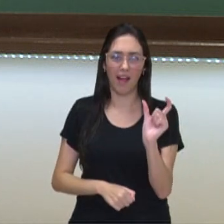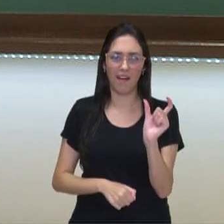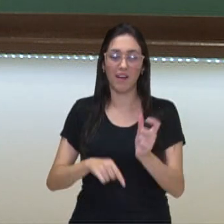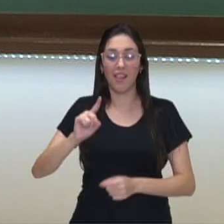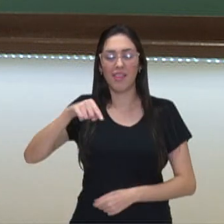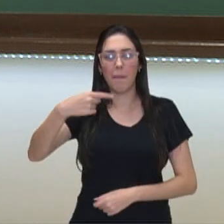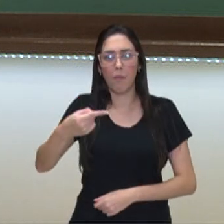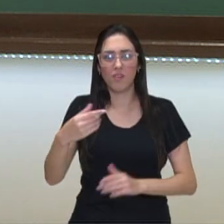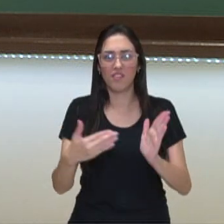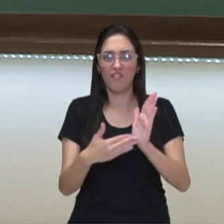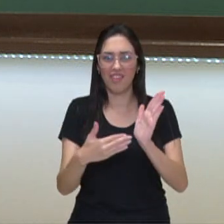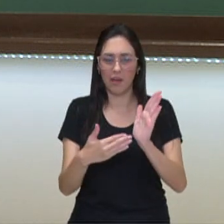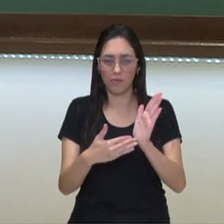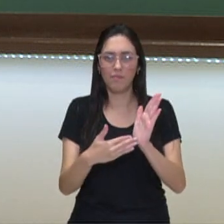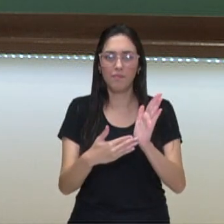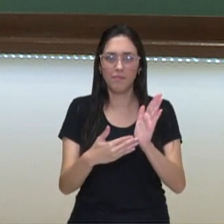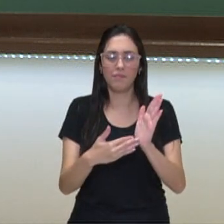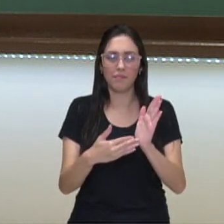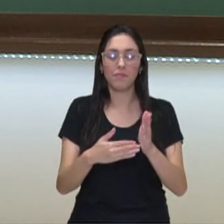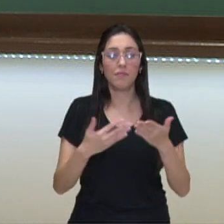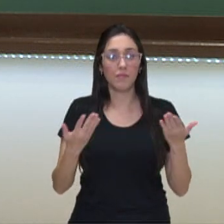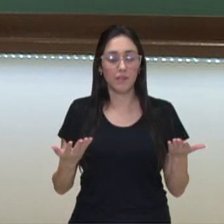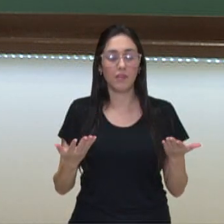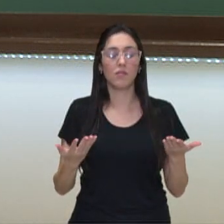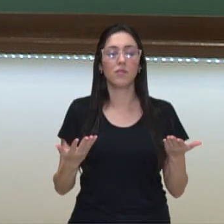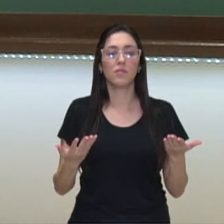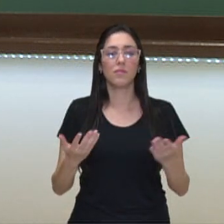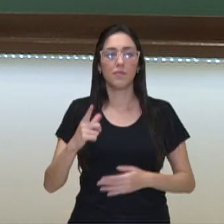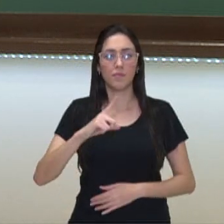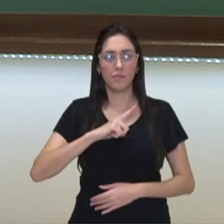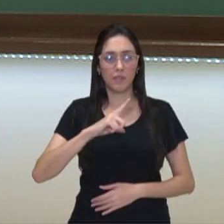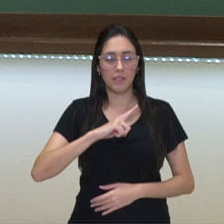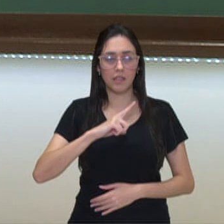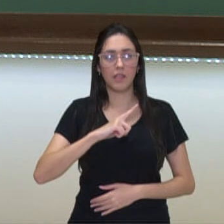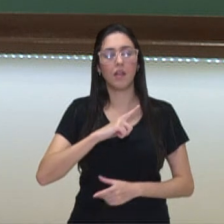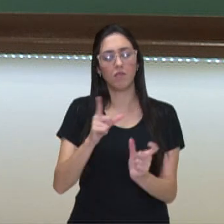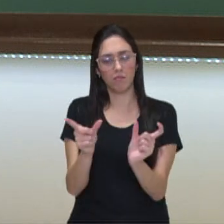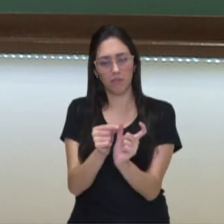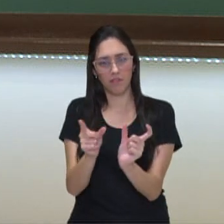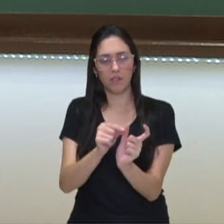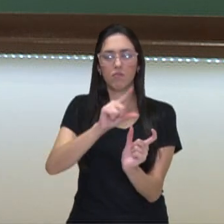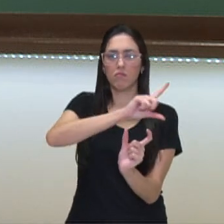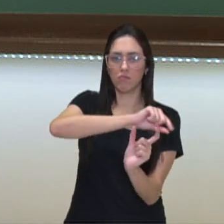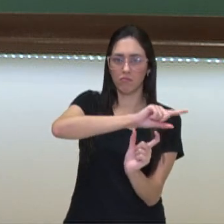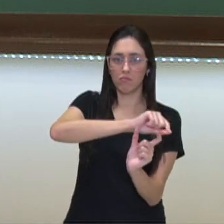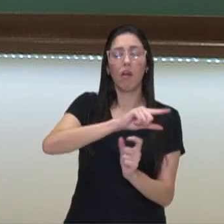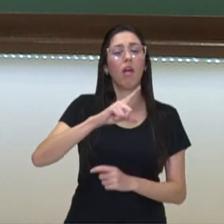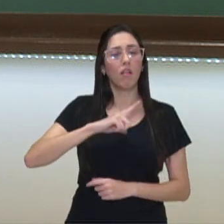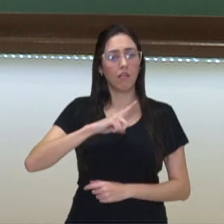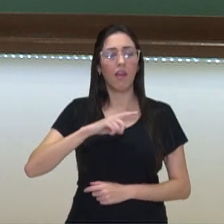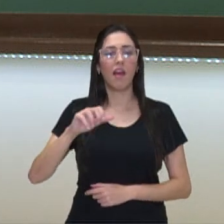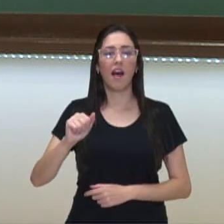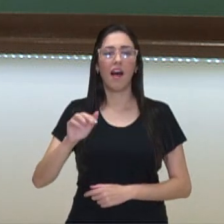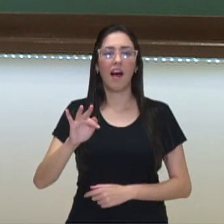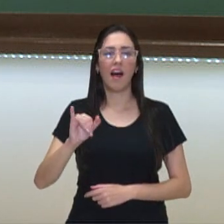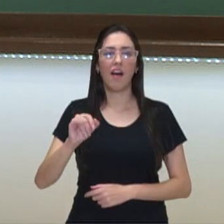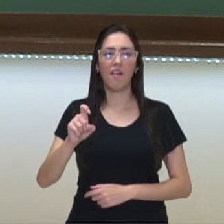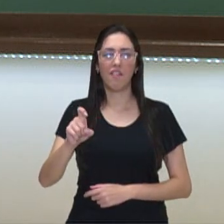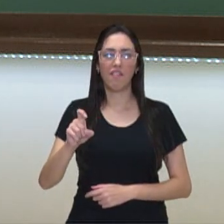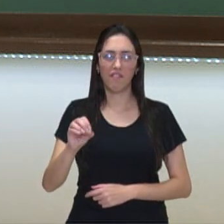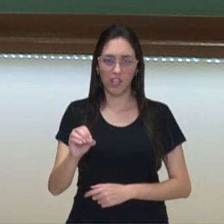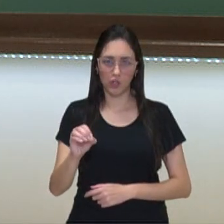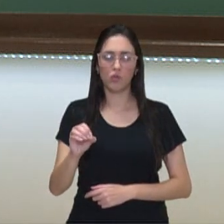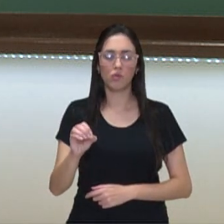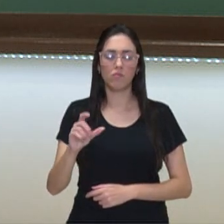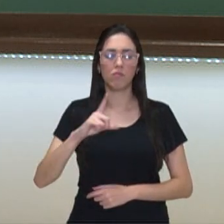depois. Então, tanto o prefixo quanto o sufixo, eles são afixos, e o que eu vou pensar é na colocação dentro